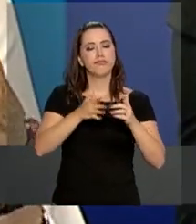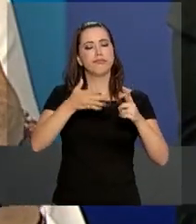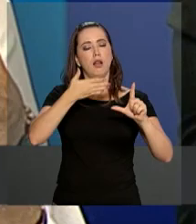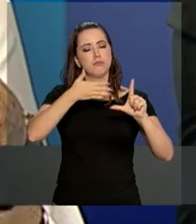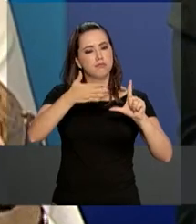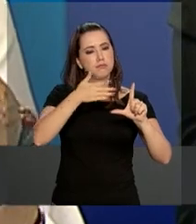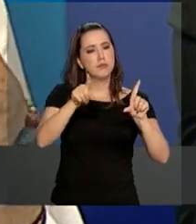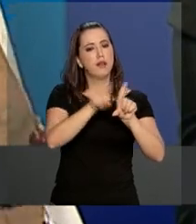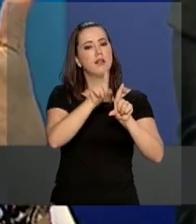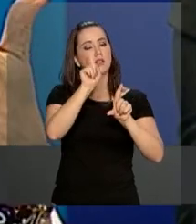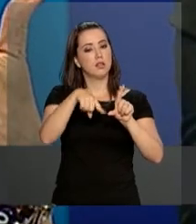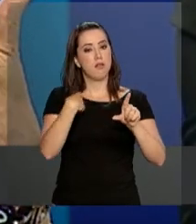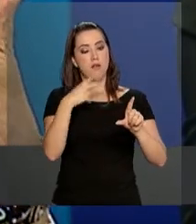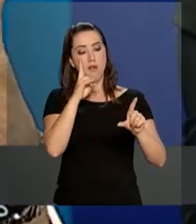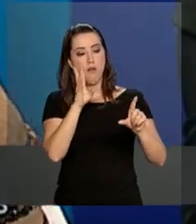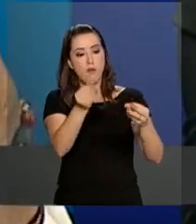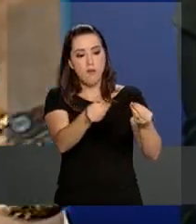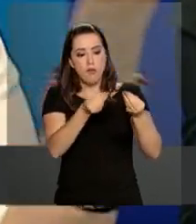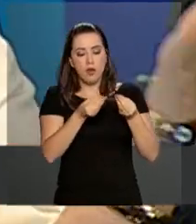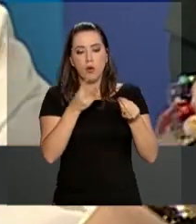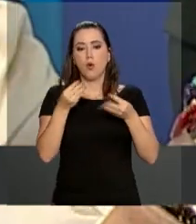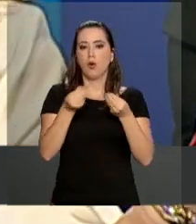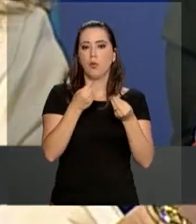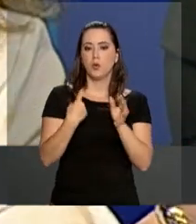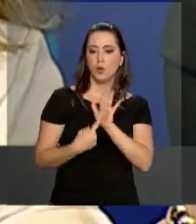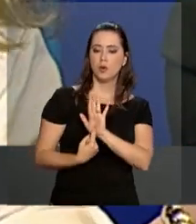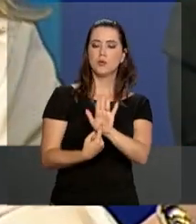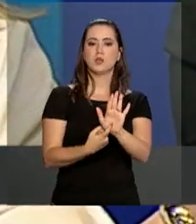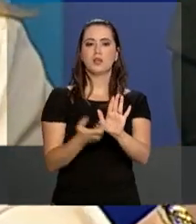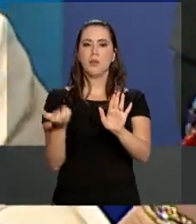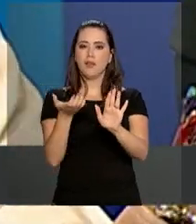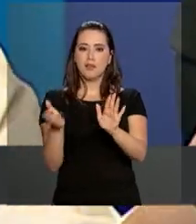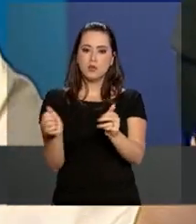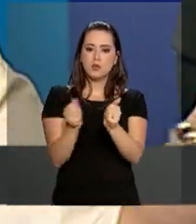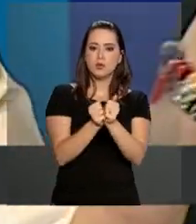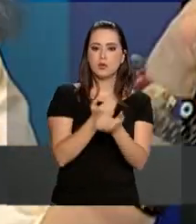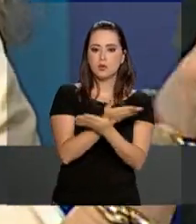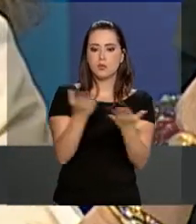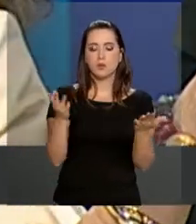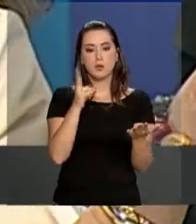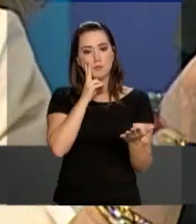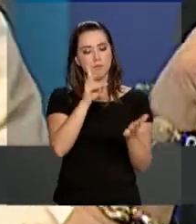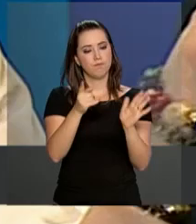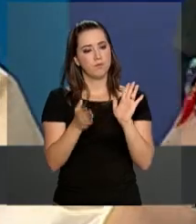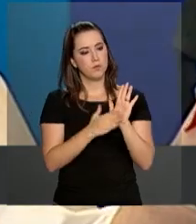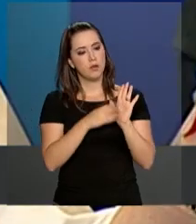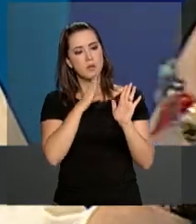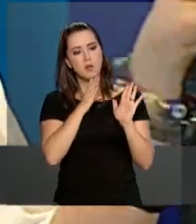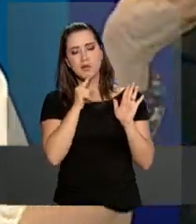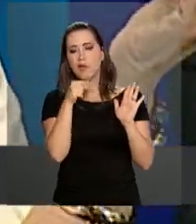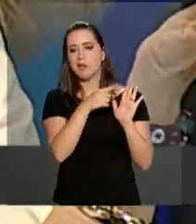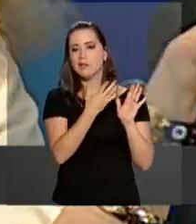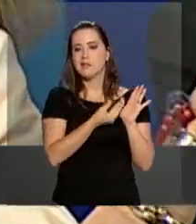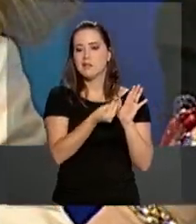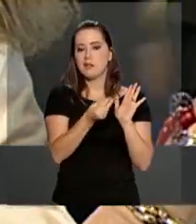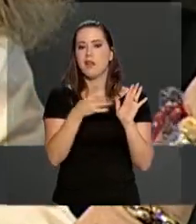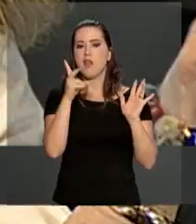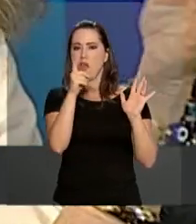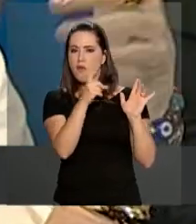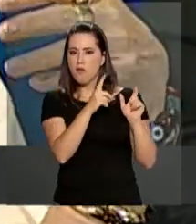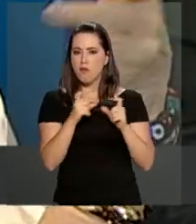vídeo enfim nós mostramos a ele e ele então quis fazer aqui para que os senhores pudessem conhecer e